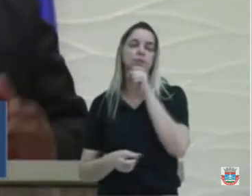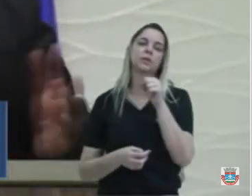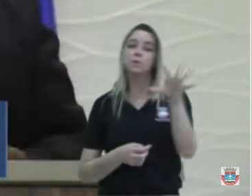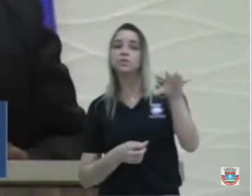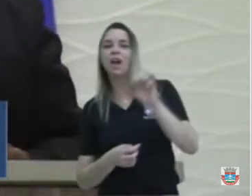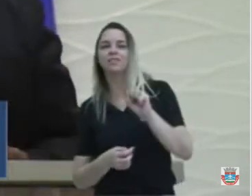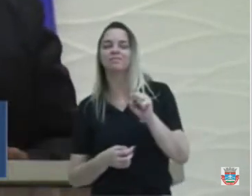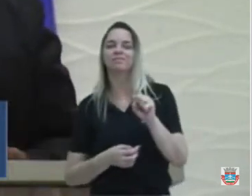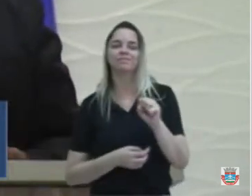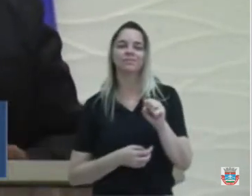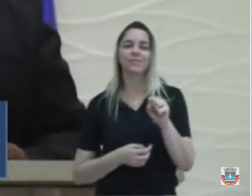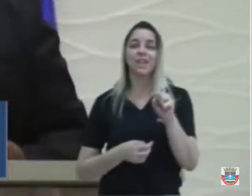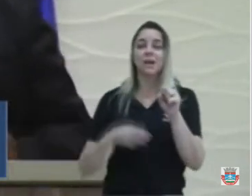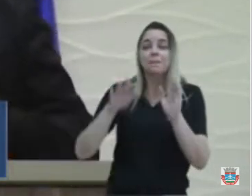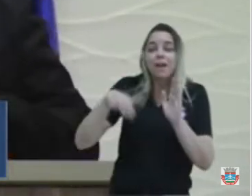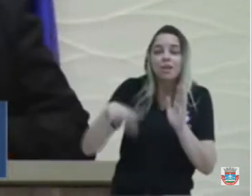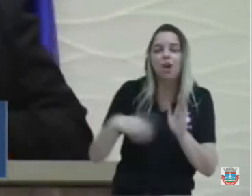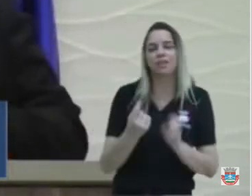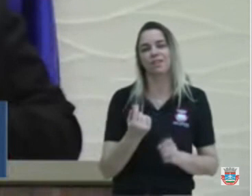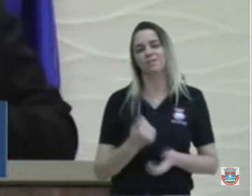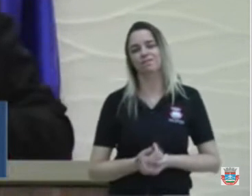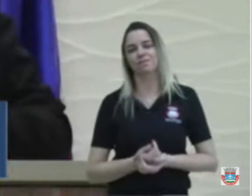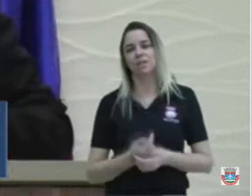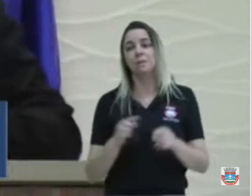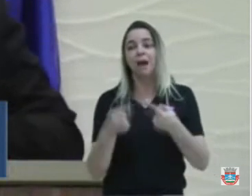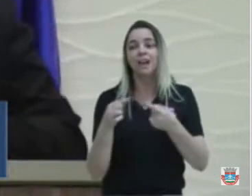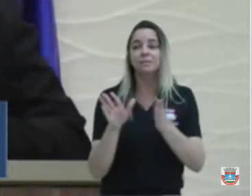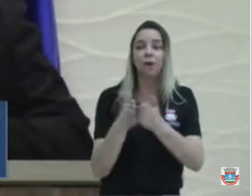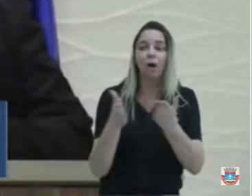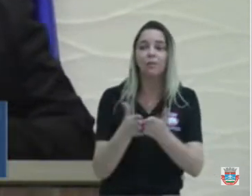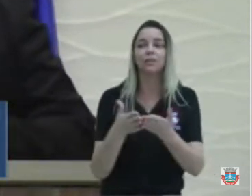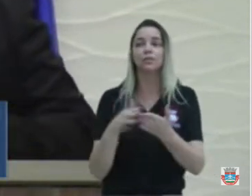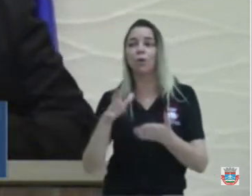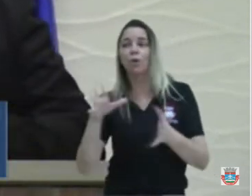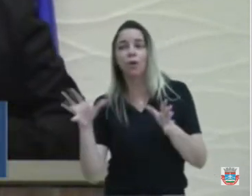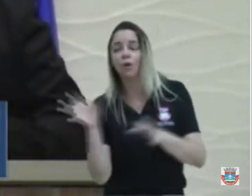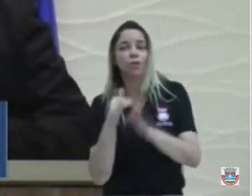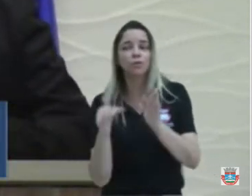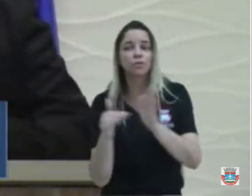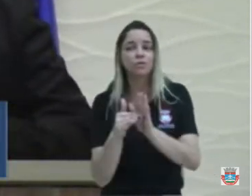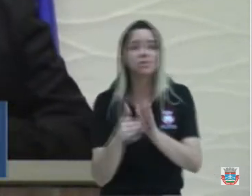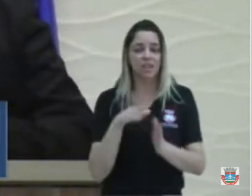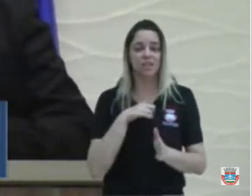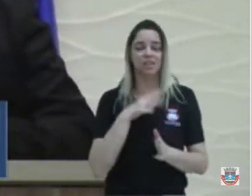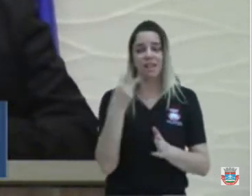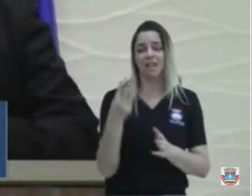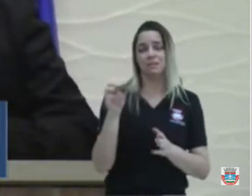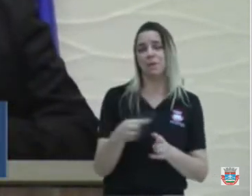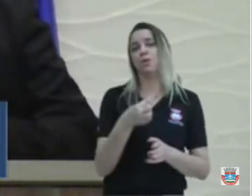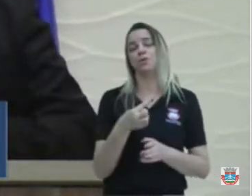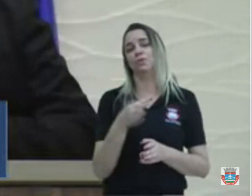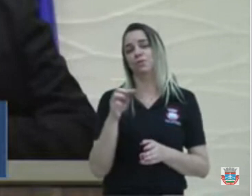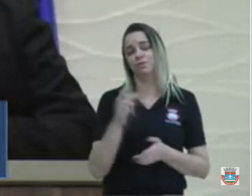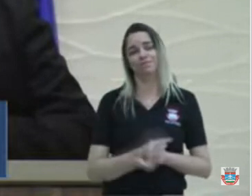e consigo desconto. Mas não é todo pobre que tem condições de pagar R$ 3.000 numa cirurgia,